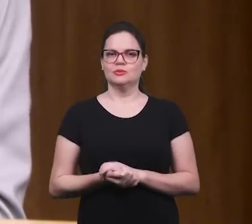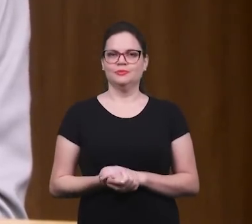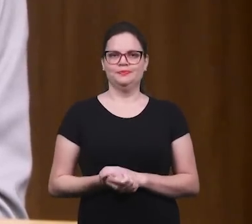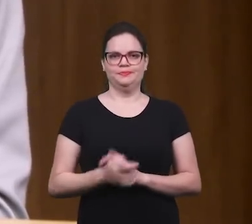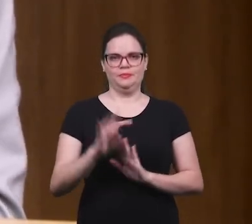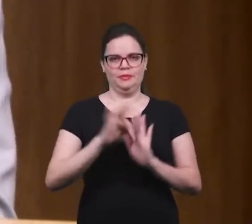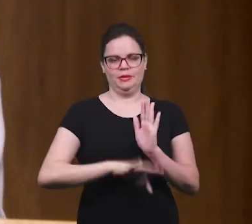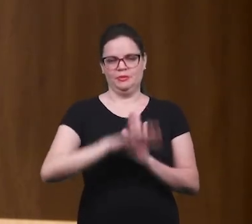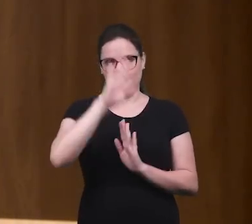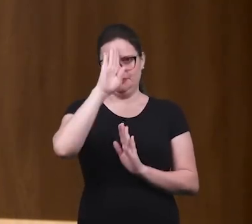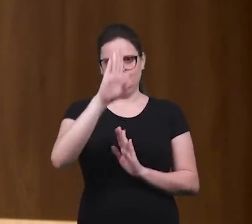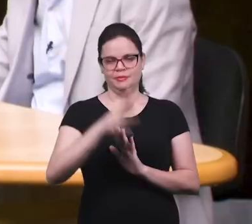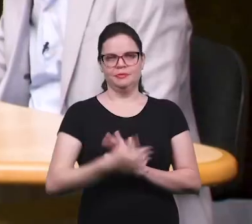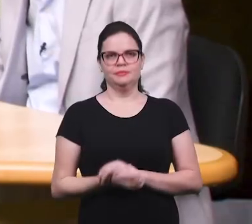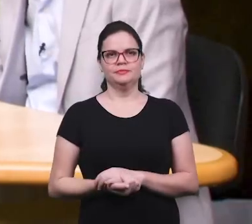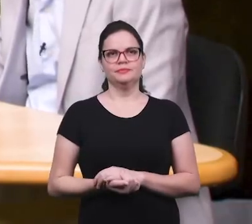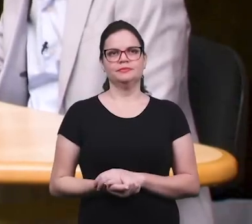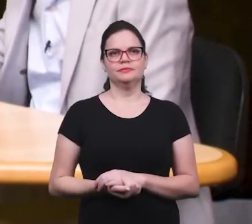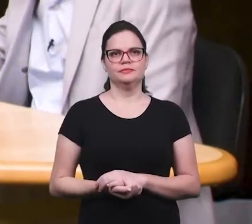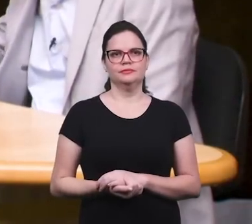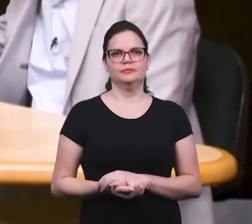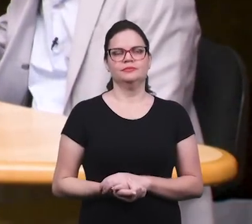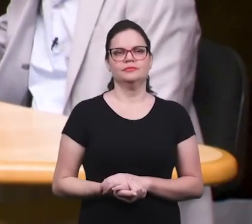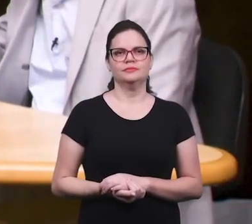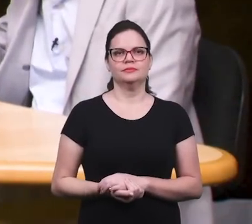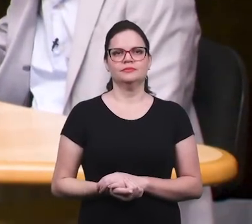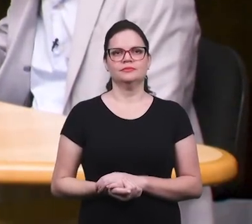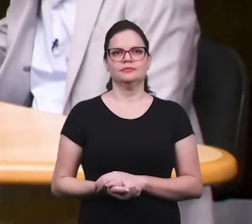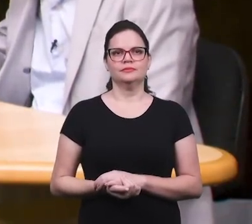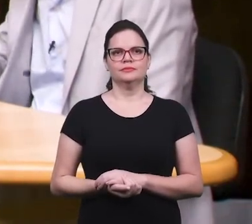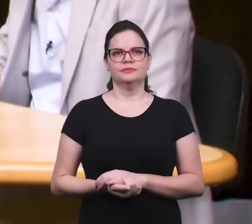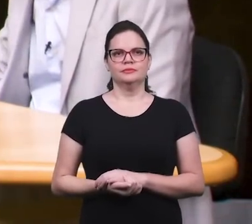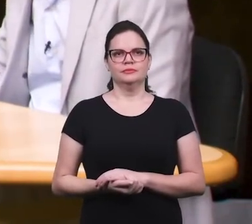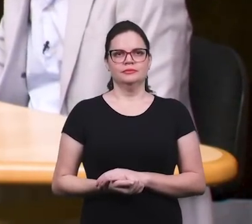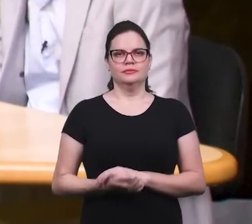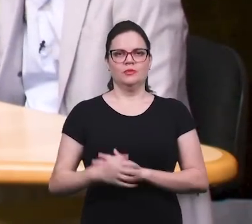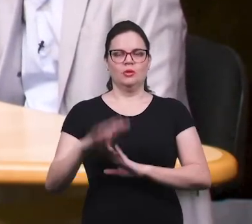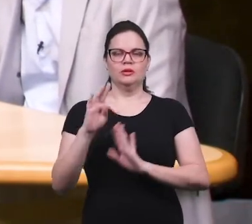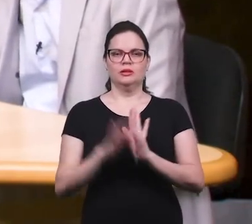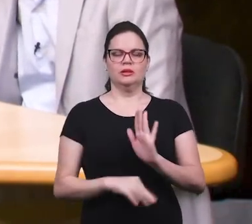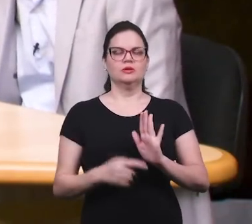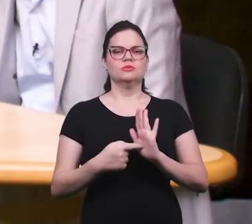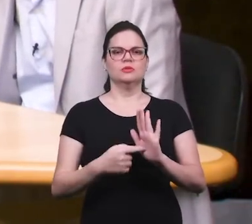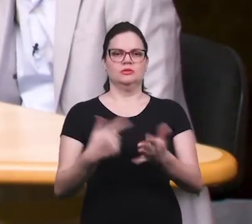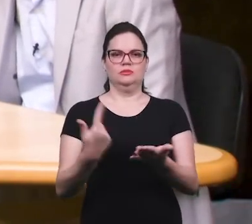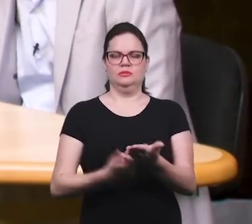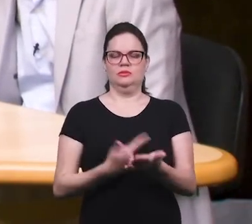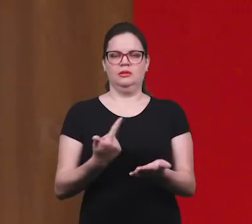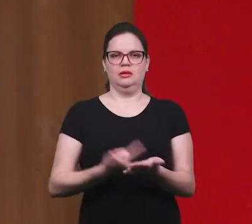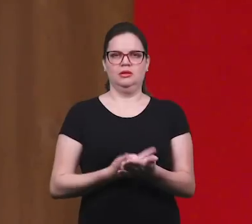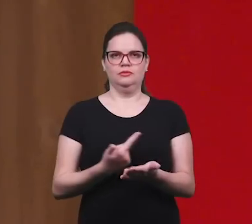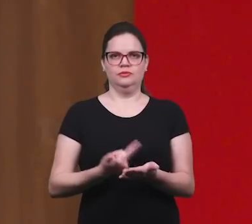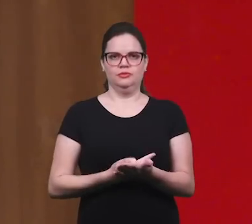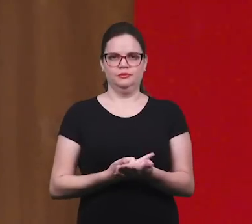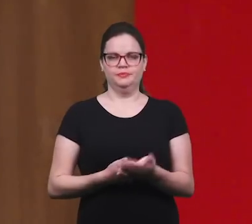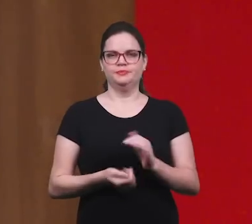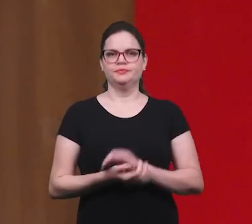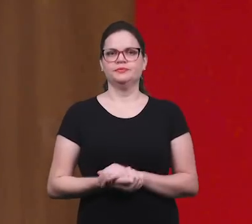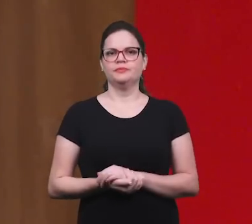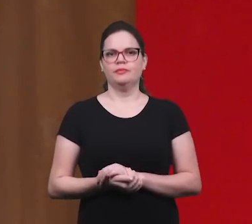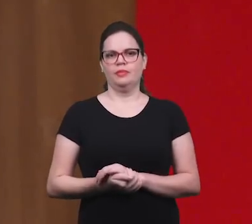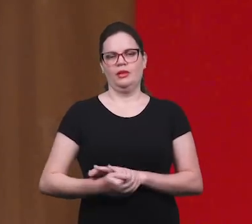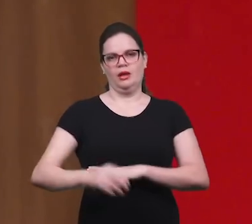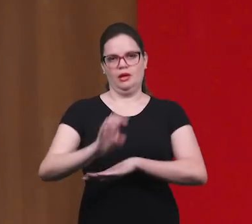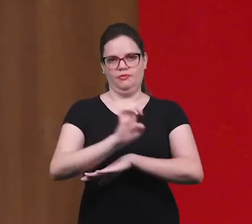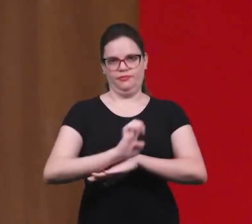nosso tema. O texto base para o nosso tema deste programa está na carta aos